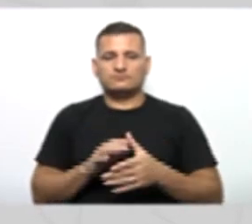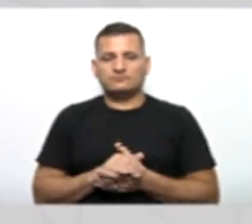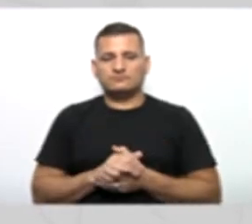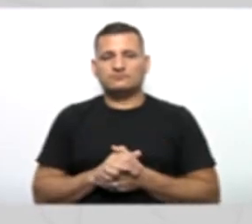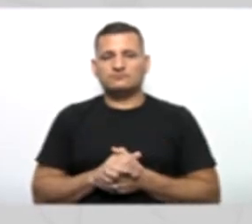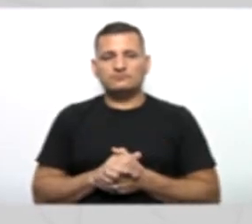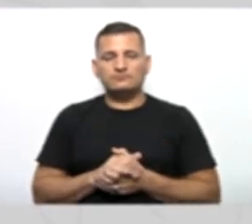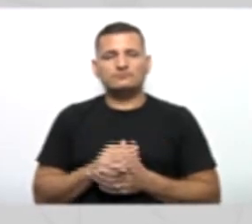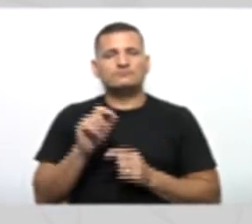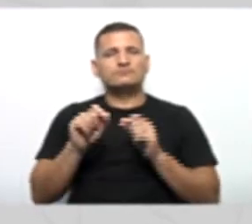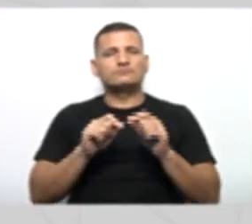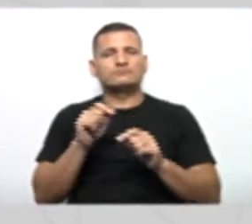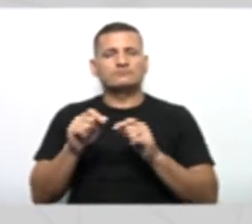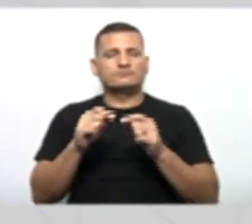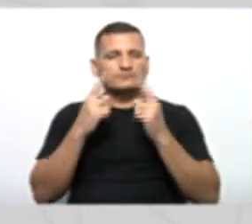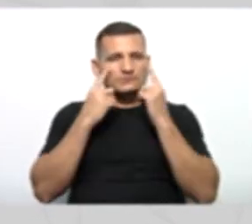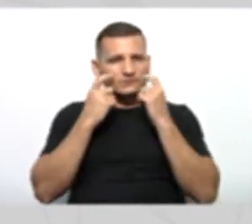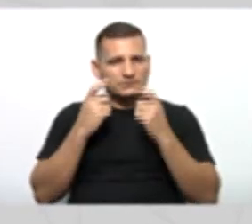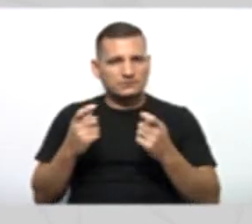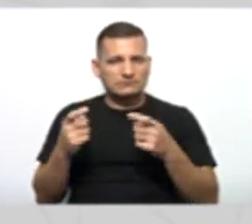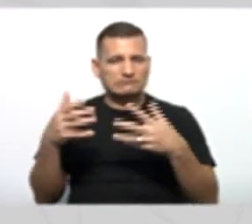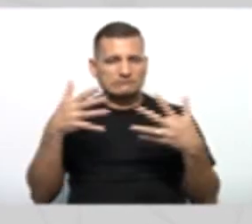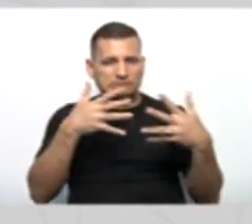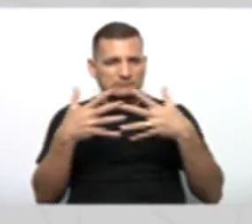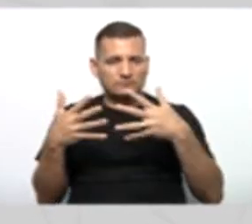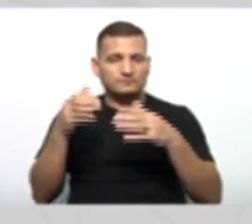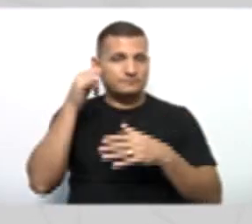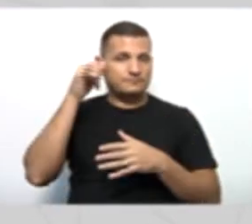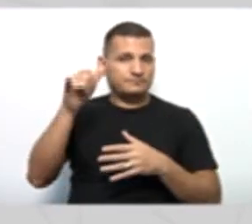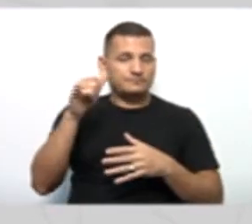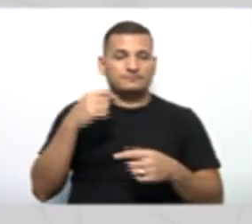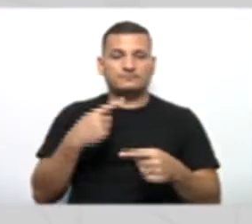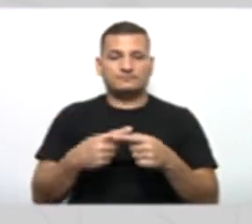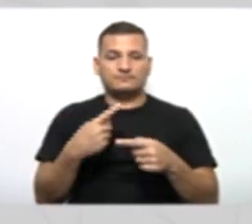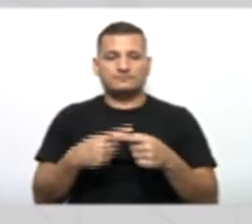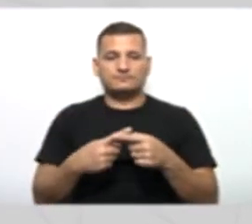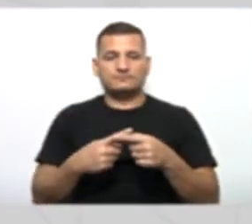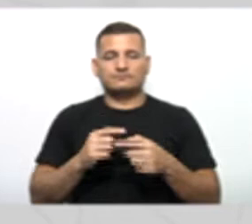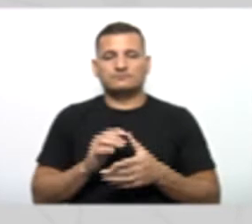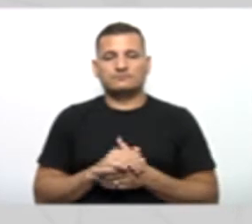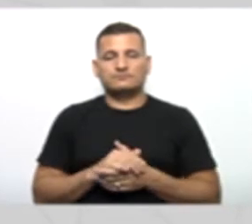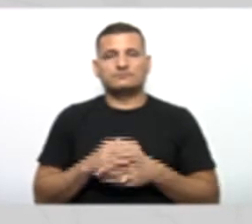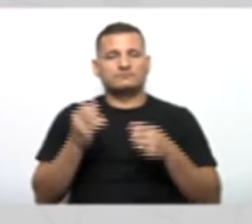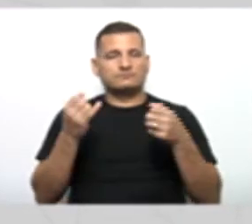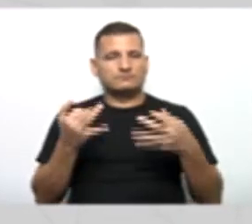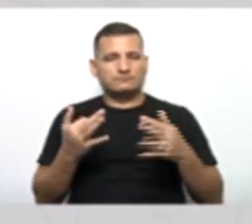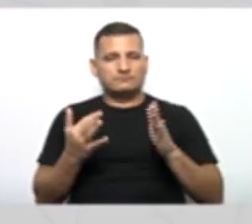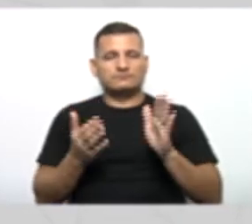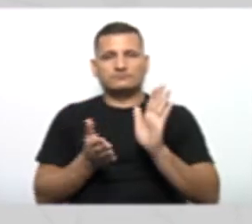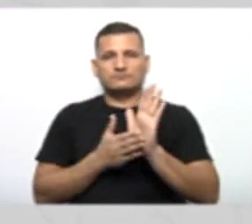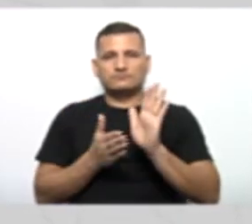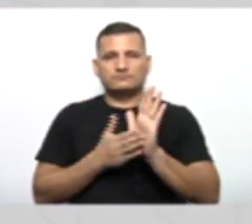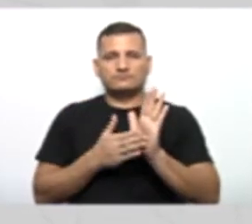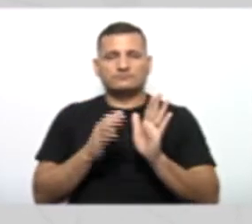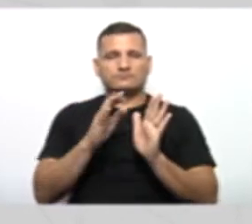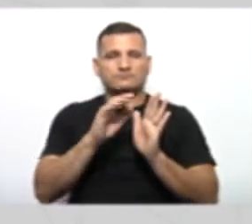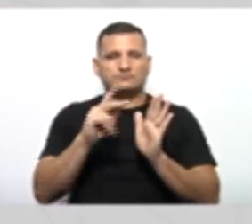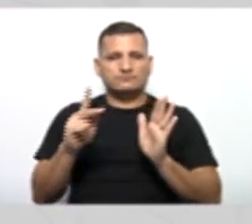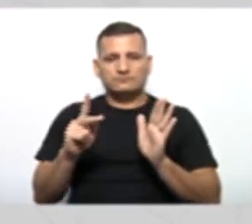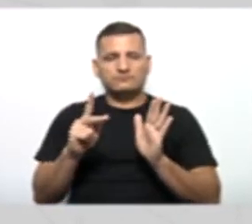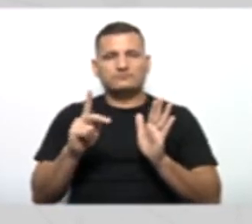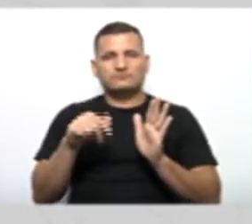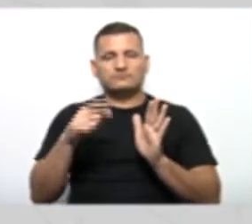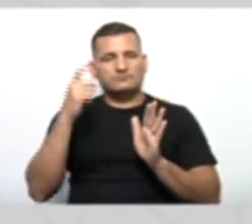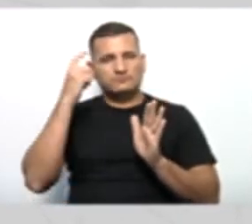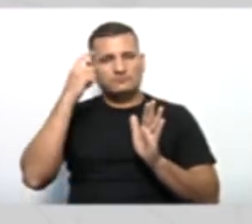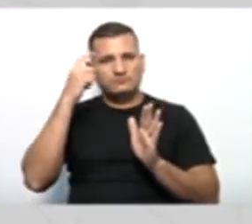conflitos de interesses devem ser evitados porque porque como nós já falamos a proposta da cooperativa é